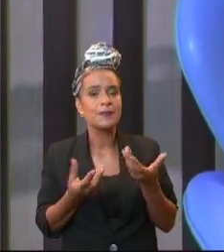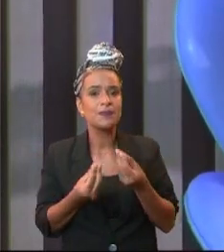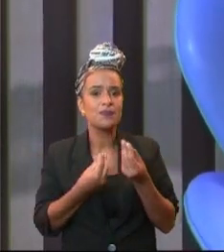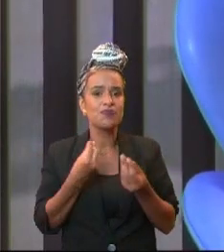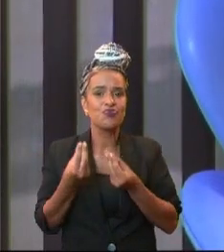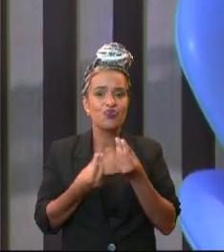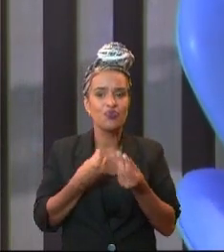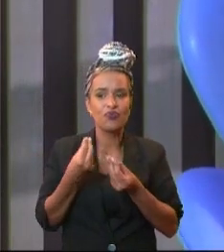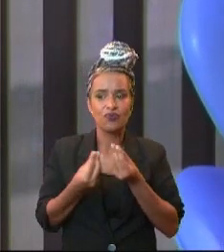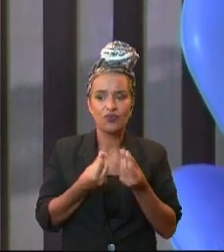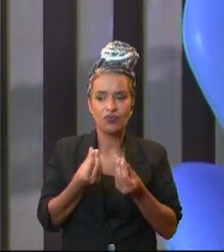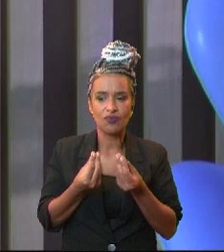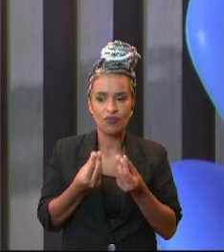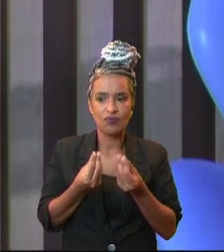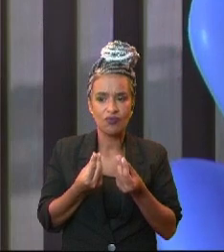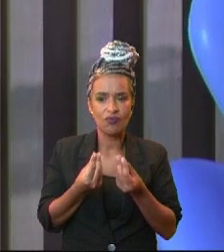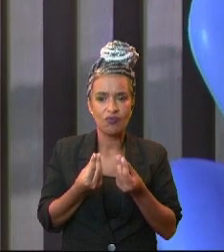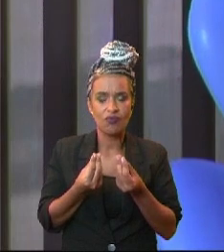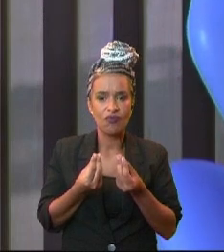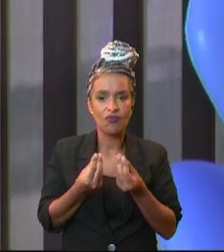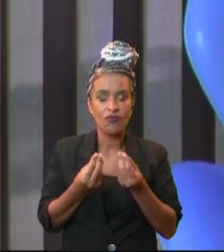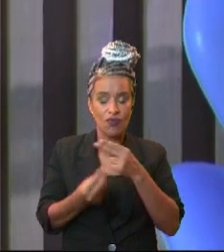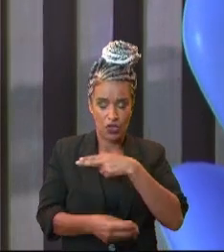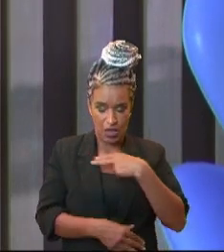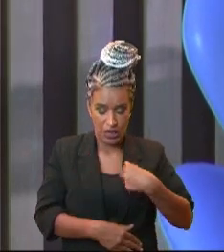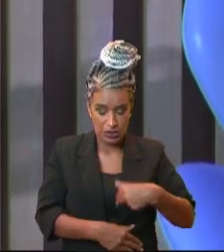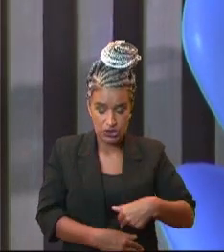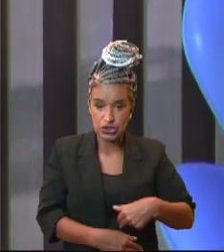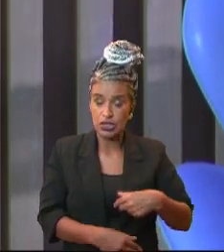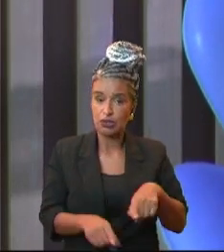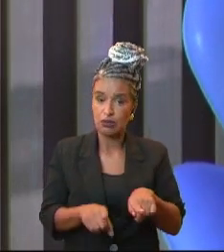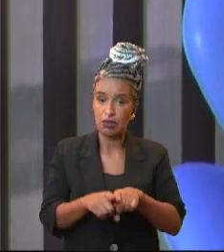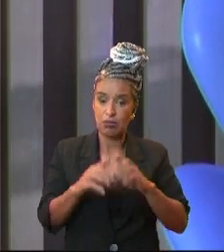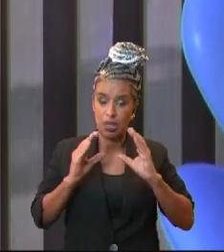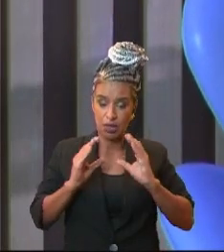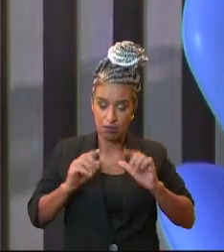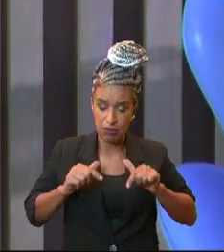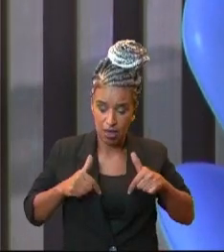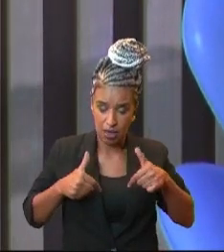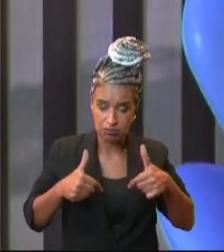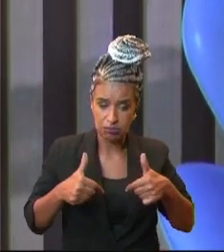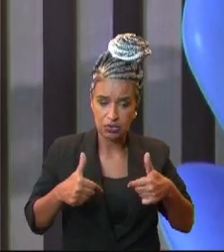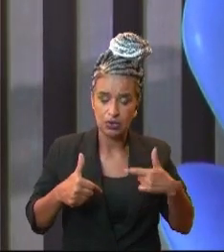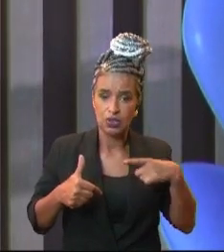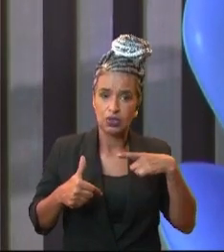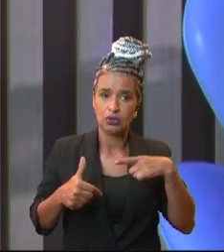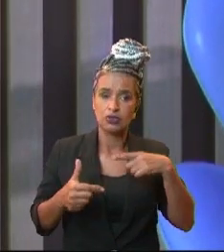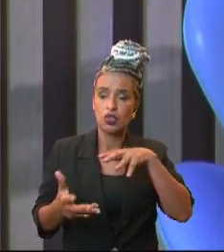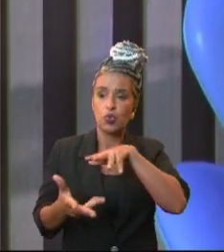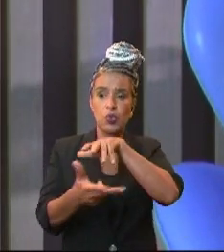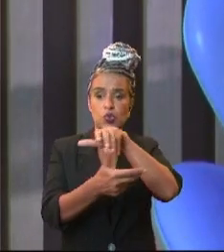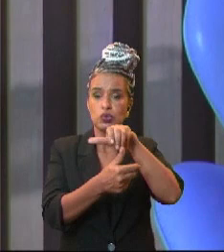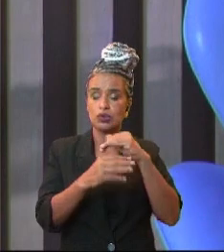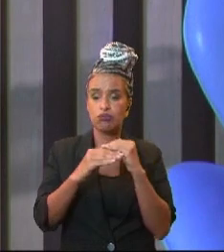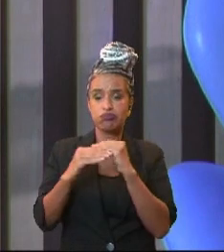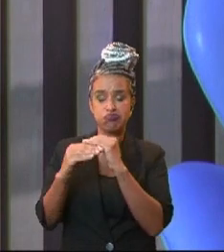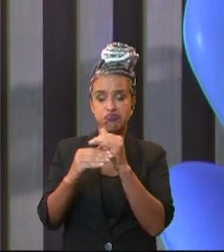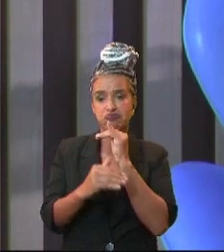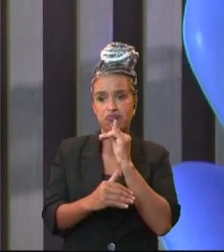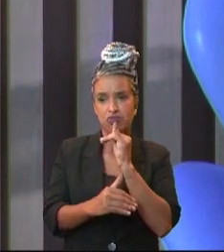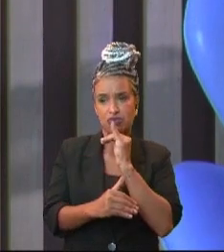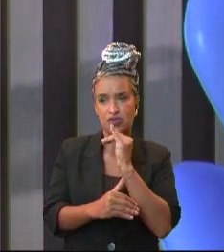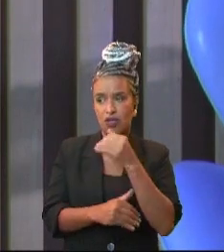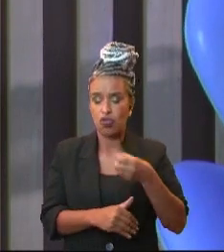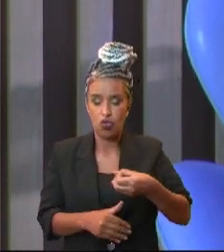relação à China e o comportamento no palco global, por exemplo, é a